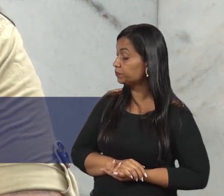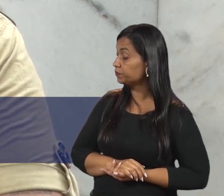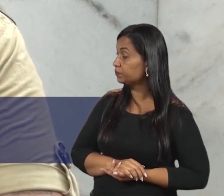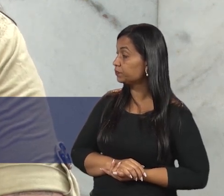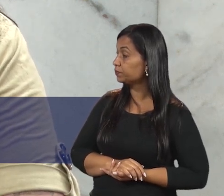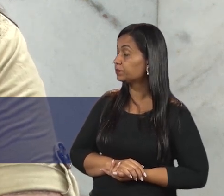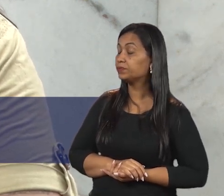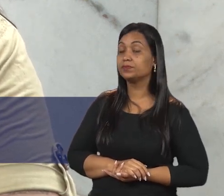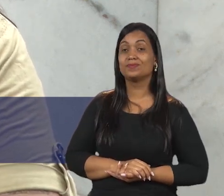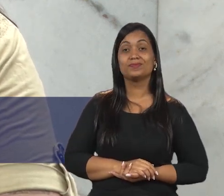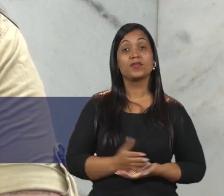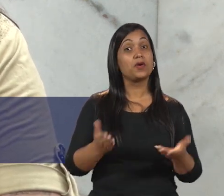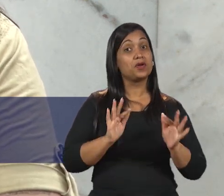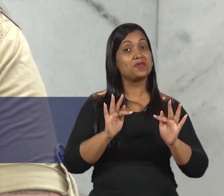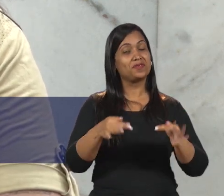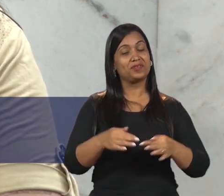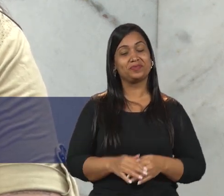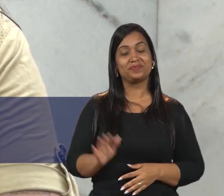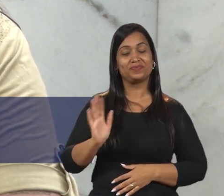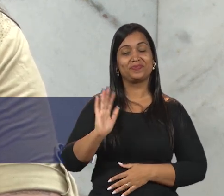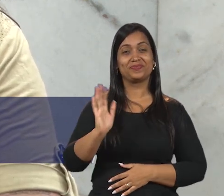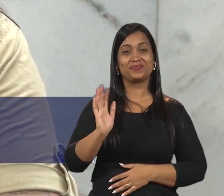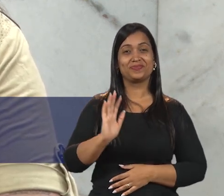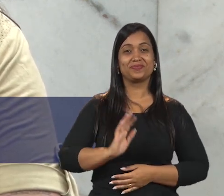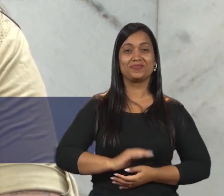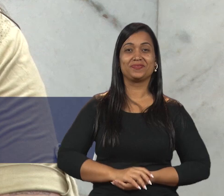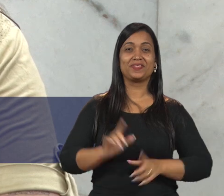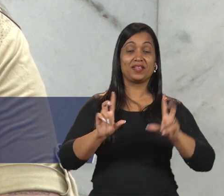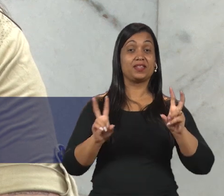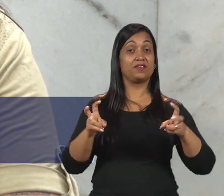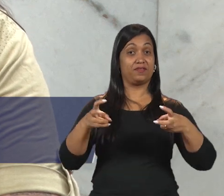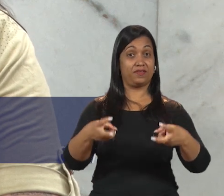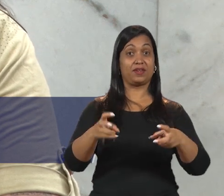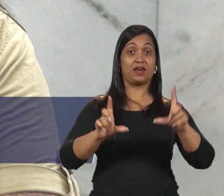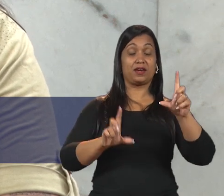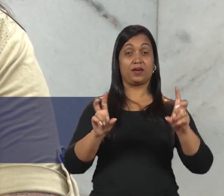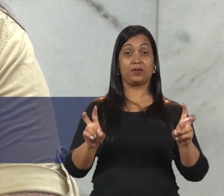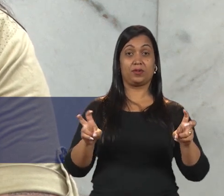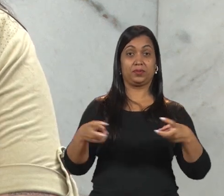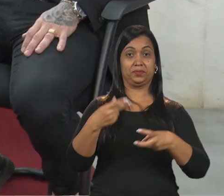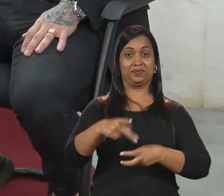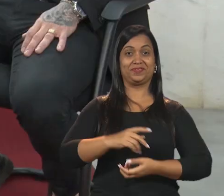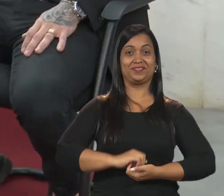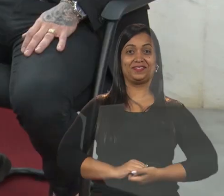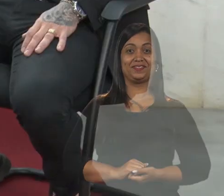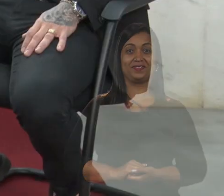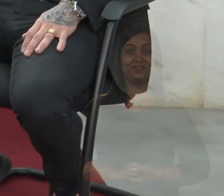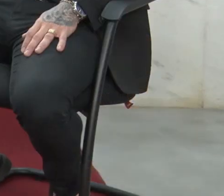www.riopreto.sp.leg.br. A gente fica por aqui. Até a próxima. TV Câmara, o canal do Legislativo.